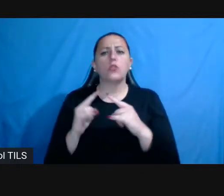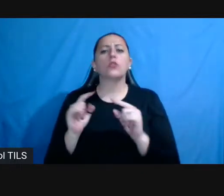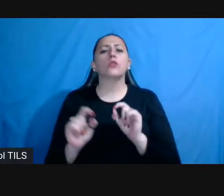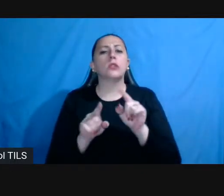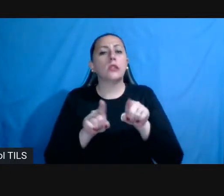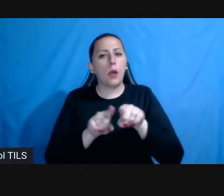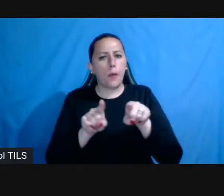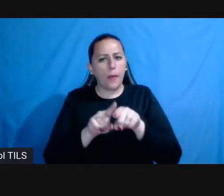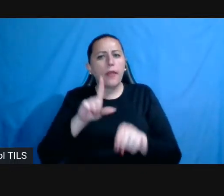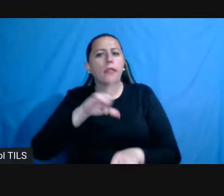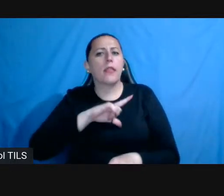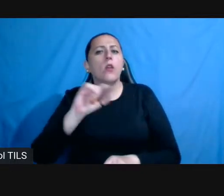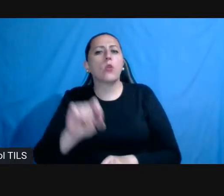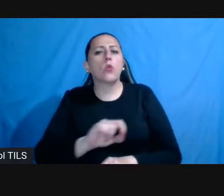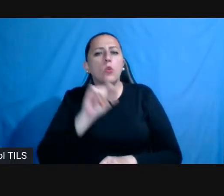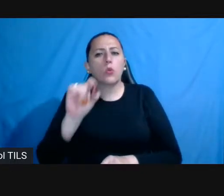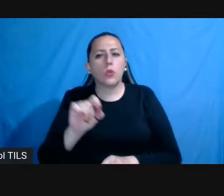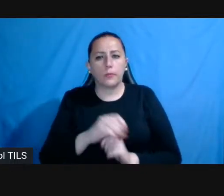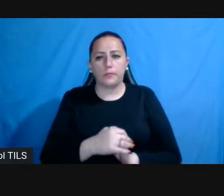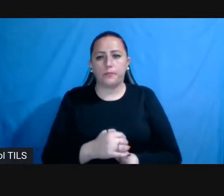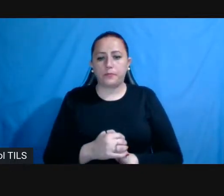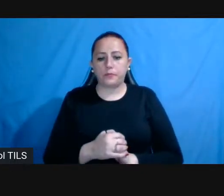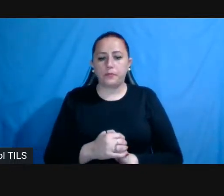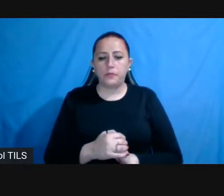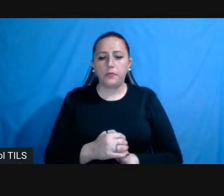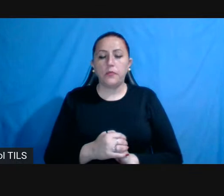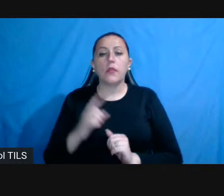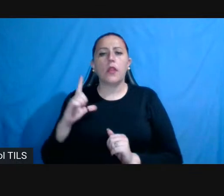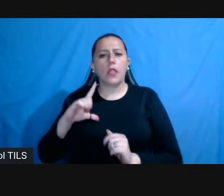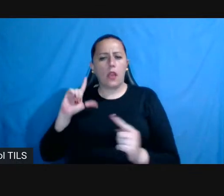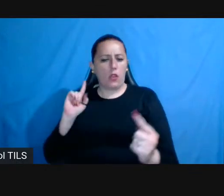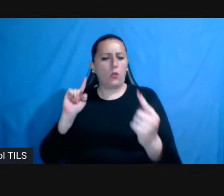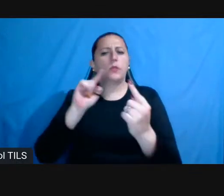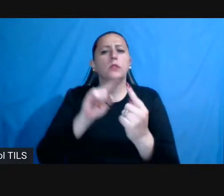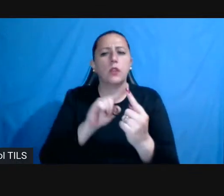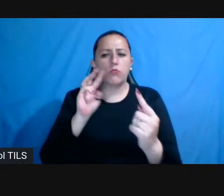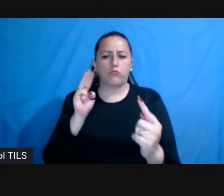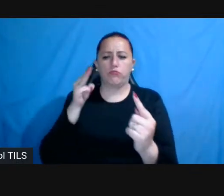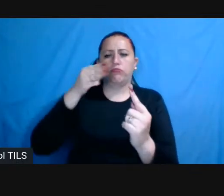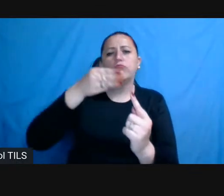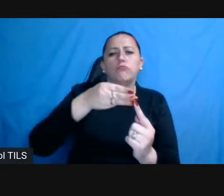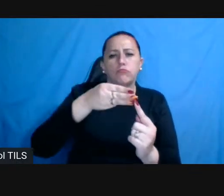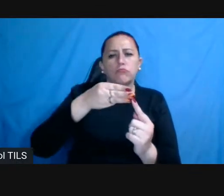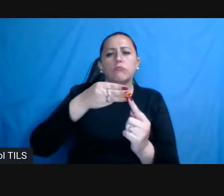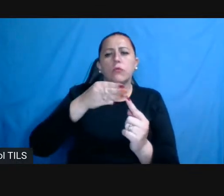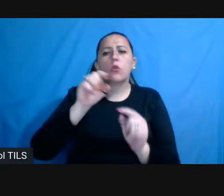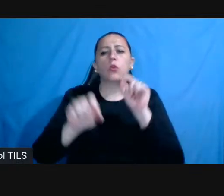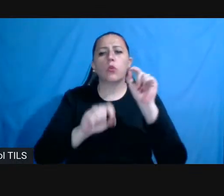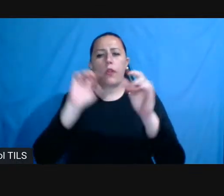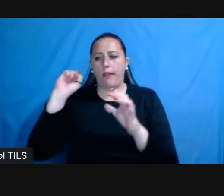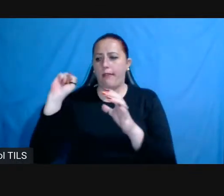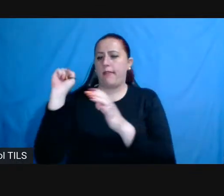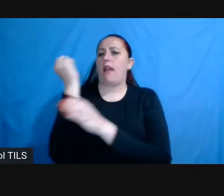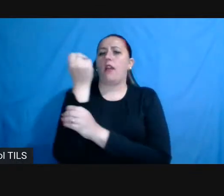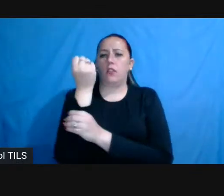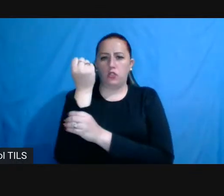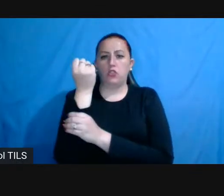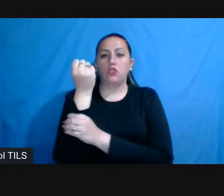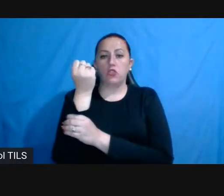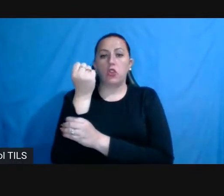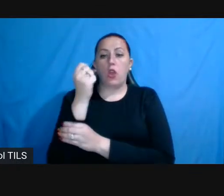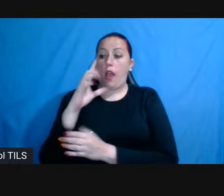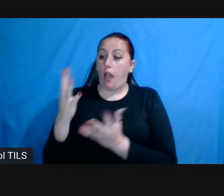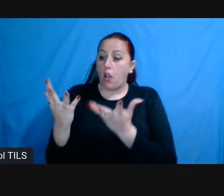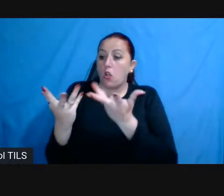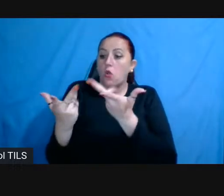nós temos aí como missão, como visão de instituição, garantir com que a nossa